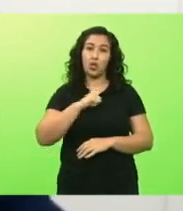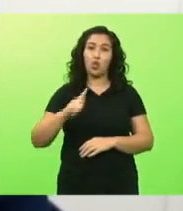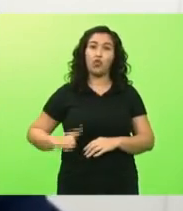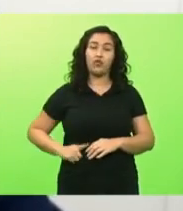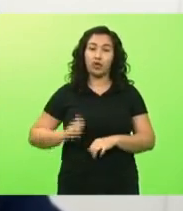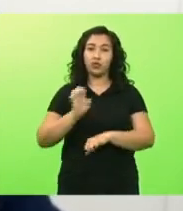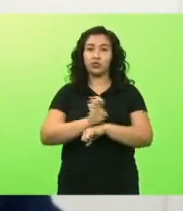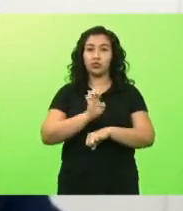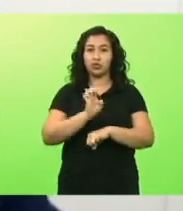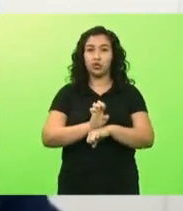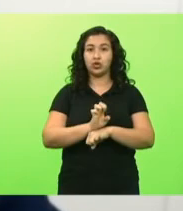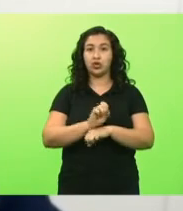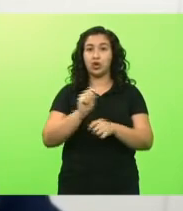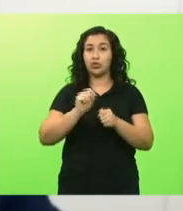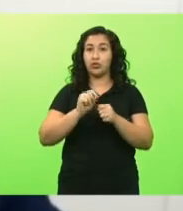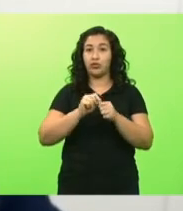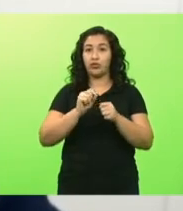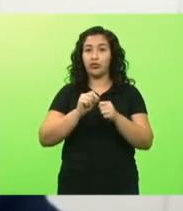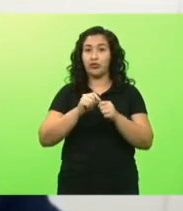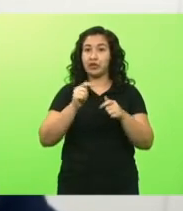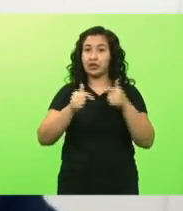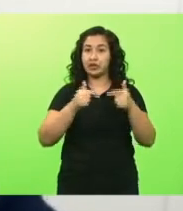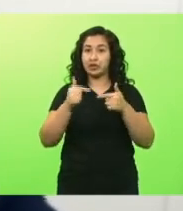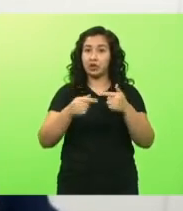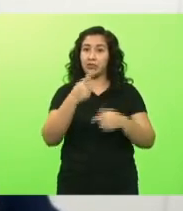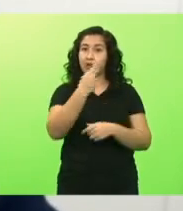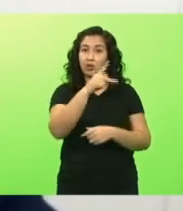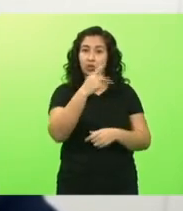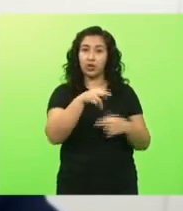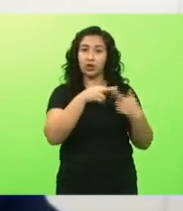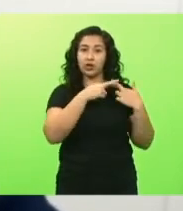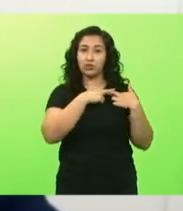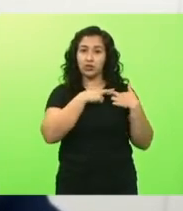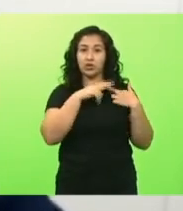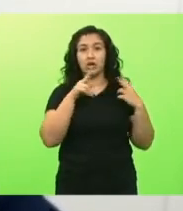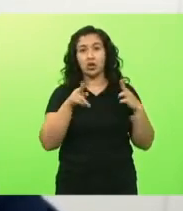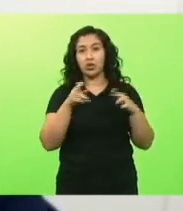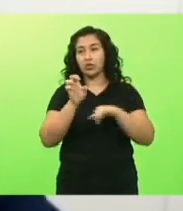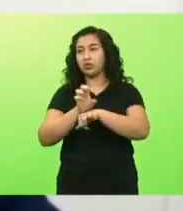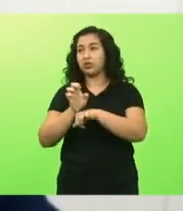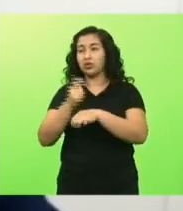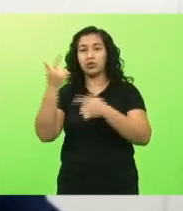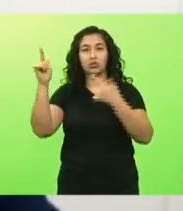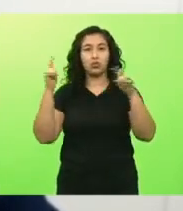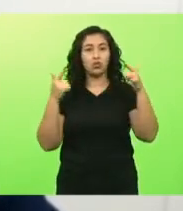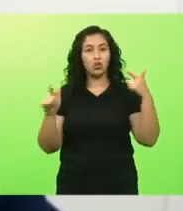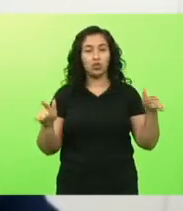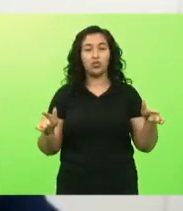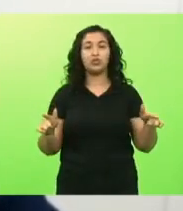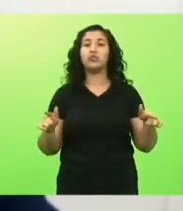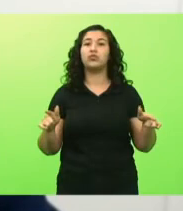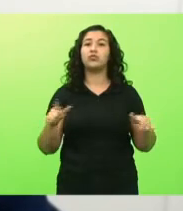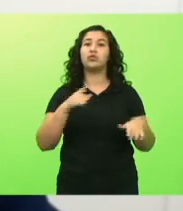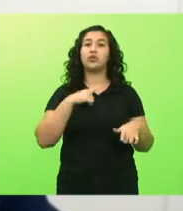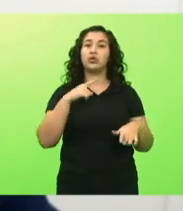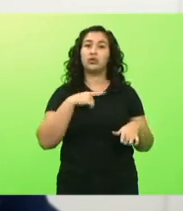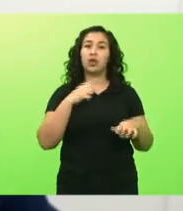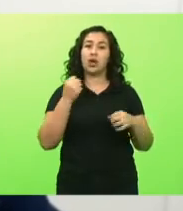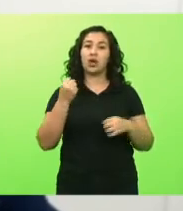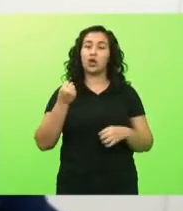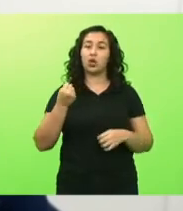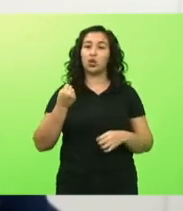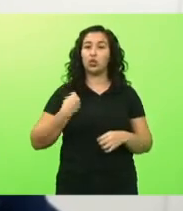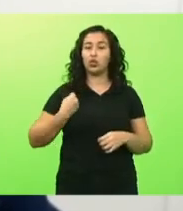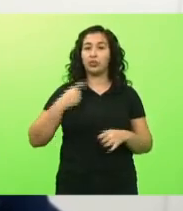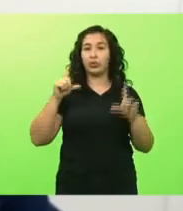Estado fazendo a sua parte, assim como de outros estados, nós teríamos esse número muito